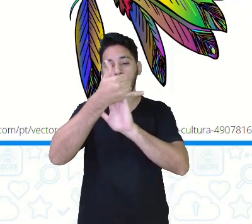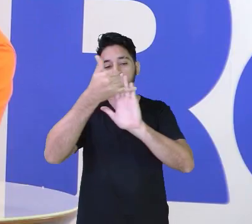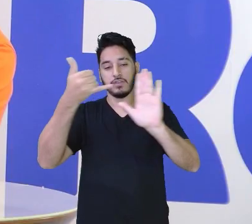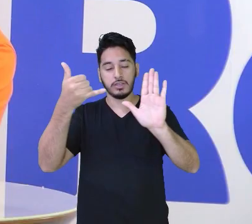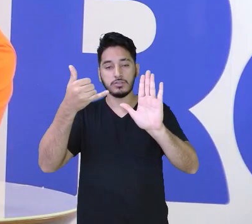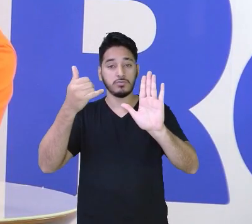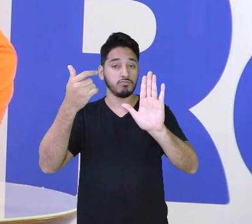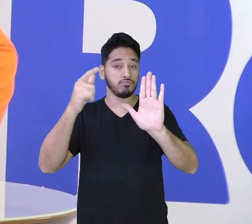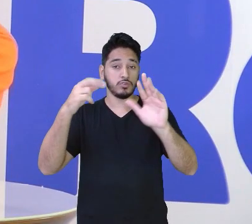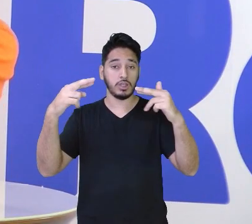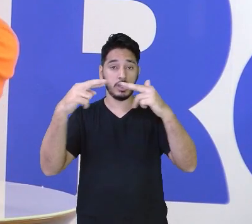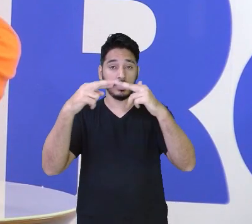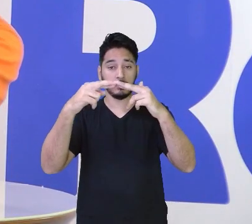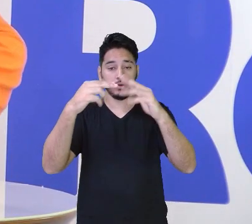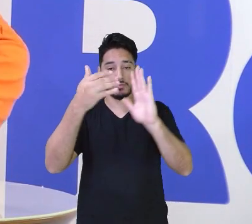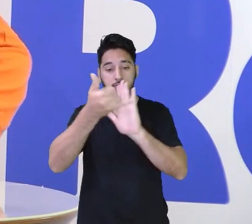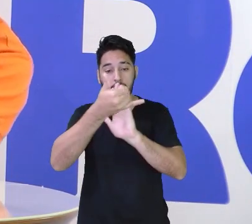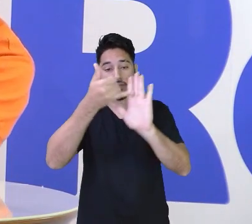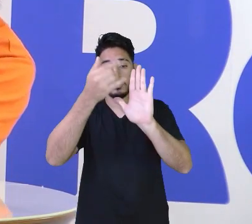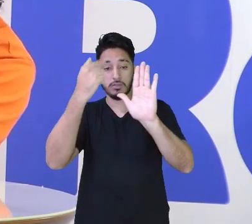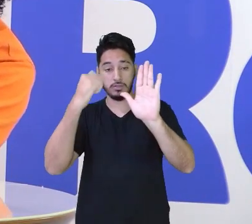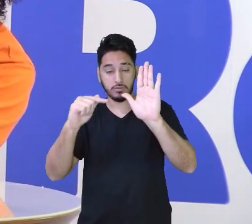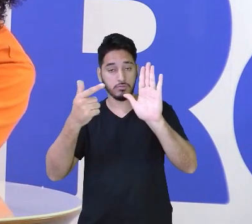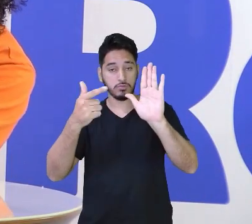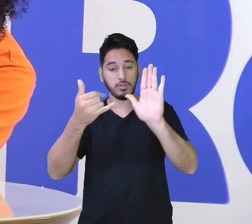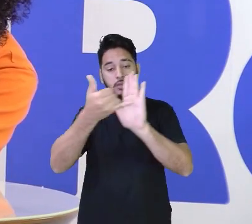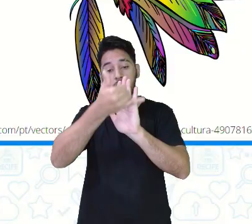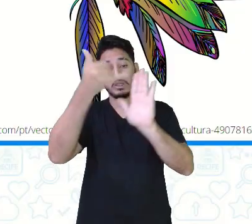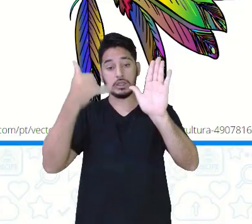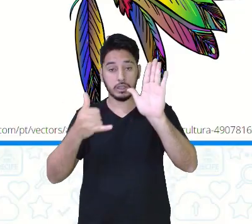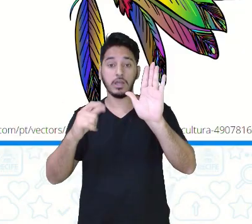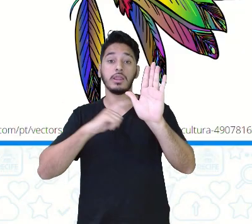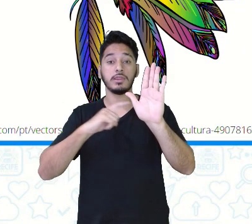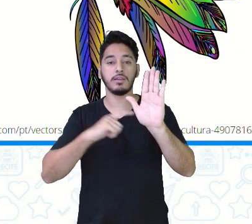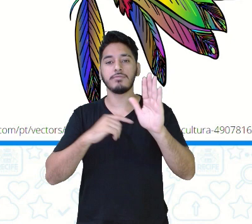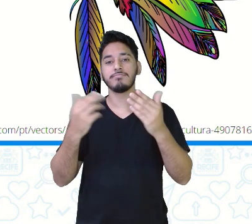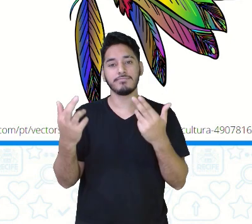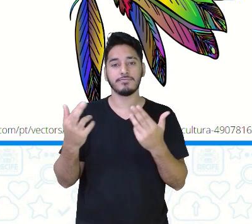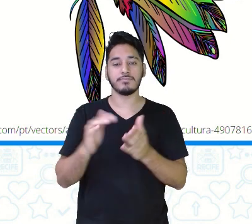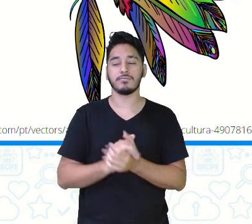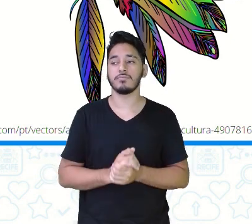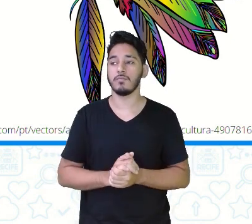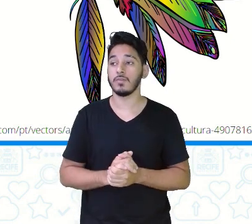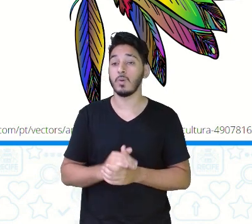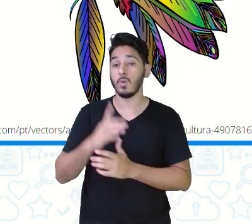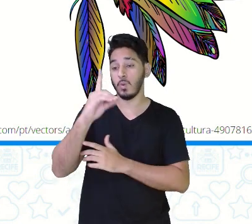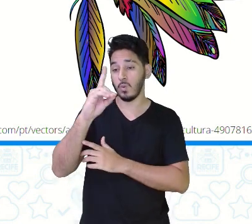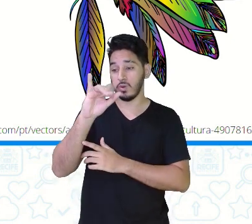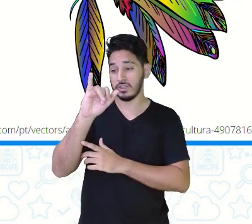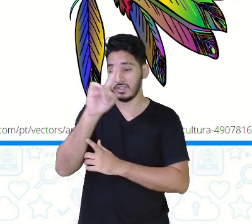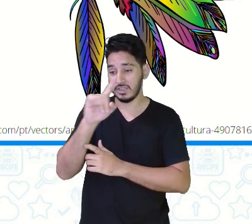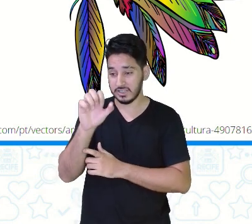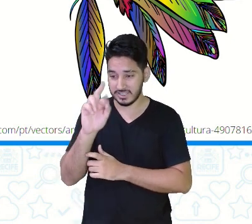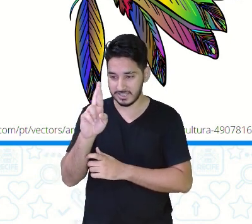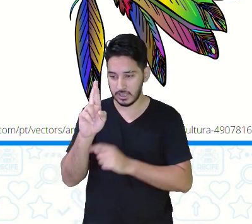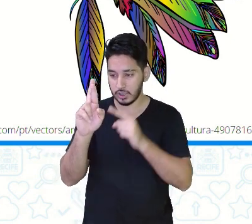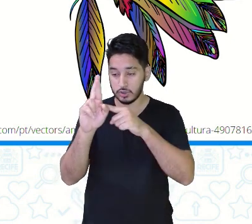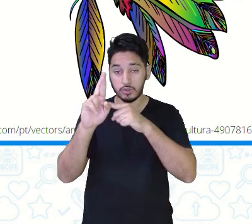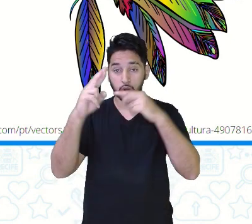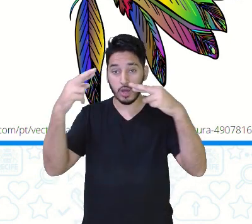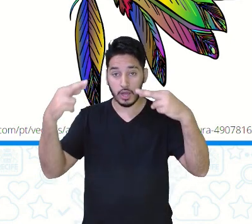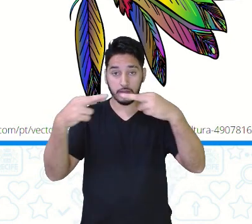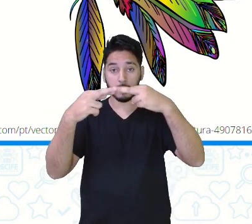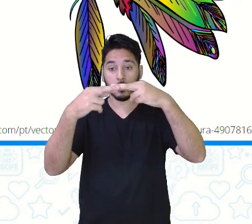próximo. É intercalado isso aí, ó. Esse dizer que está no segundo verso, ele só vem rimar